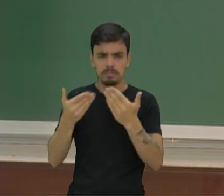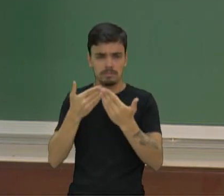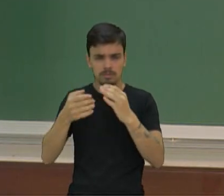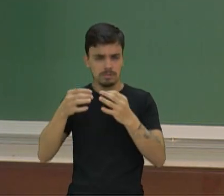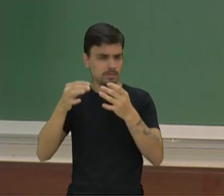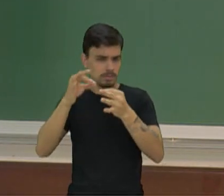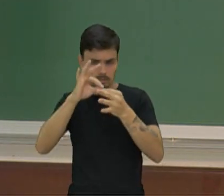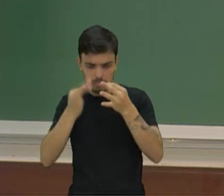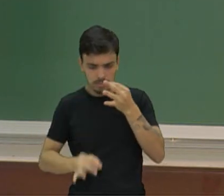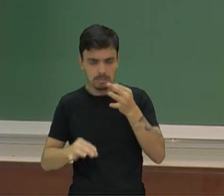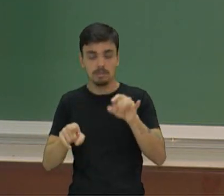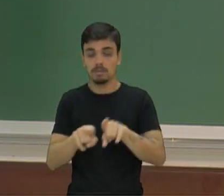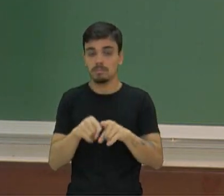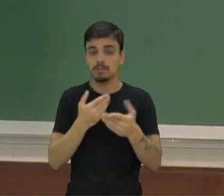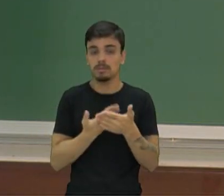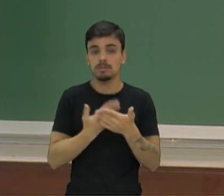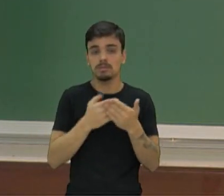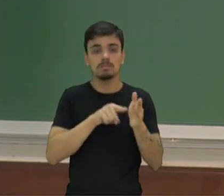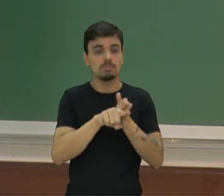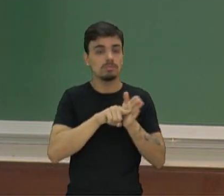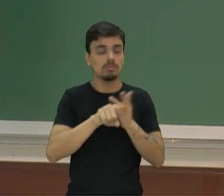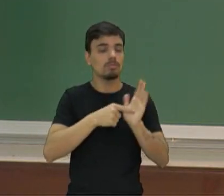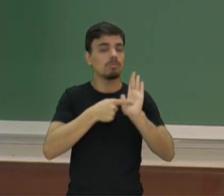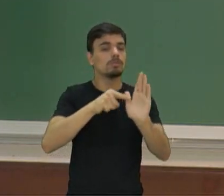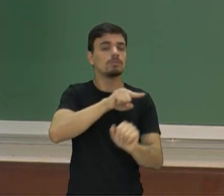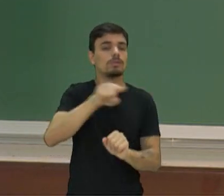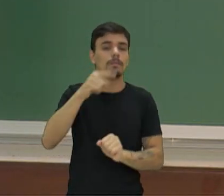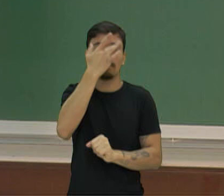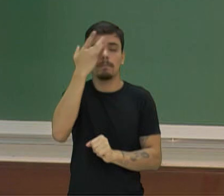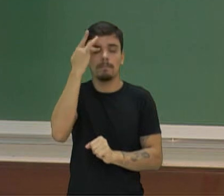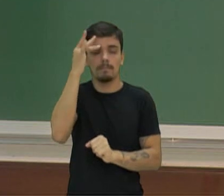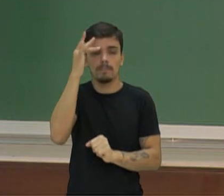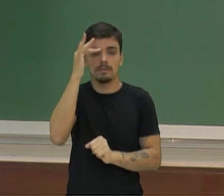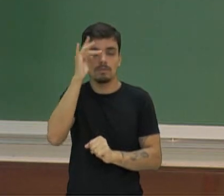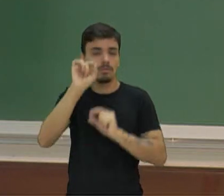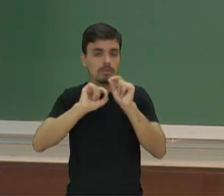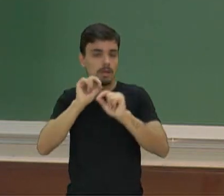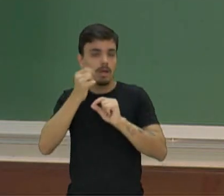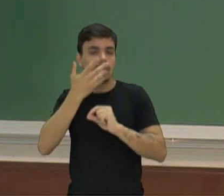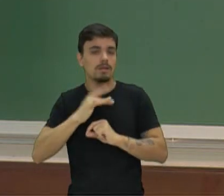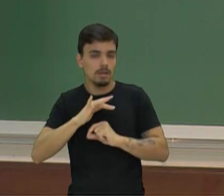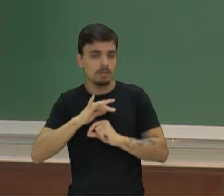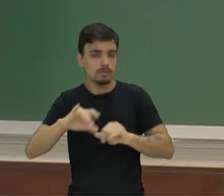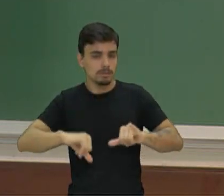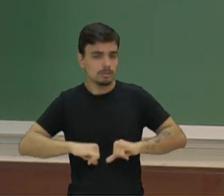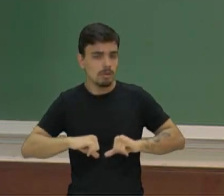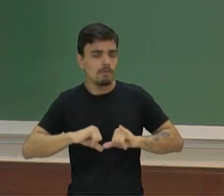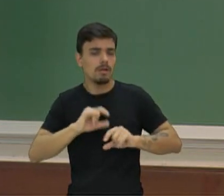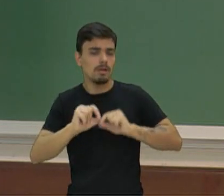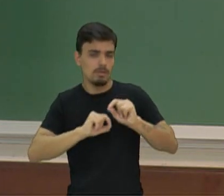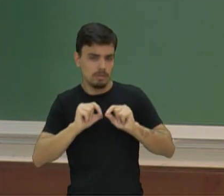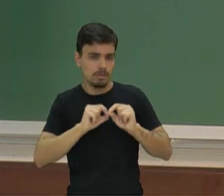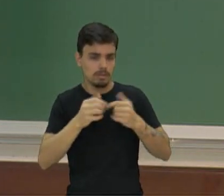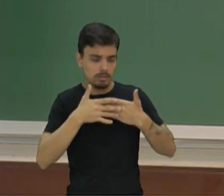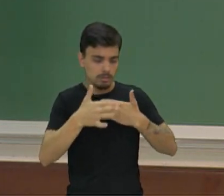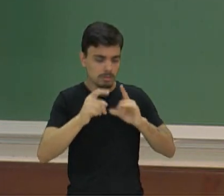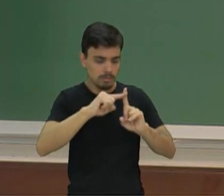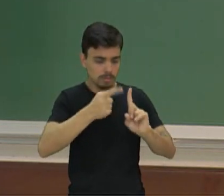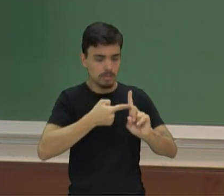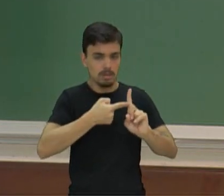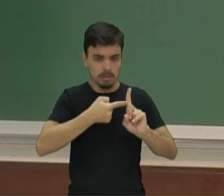psicologia, estudos que mostram que crianças que sofreram durante a gestação, foram